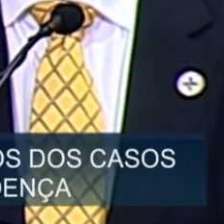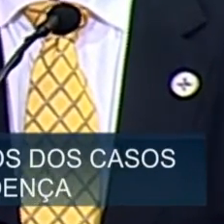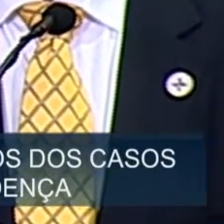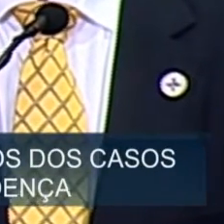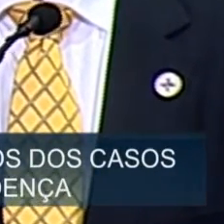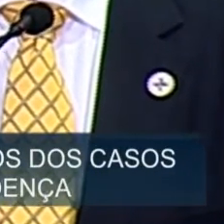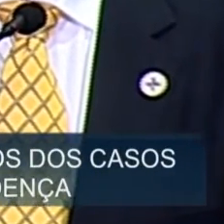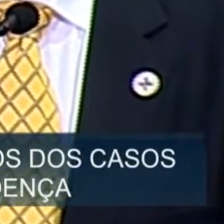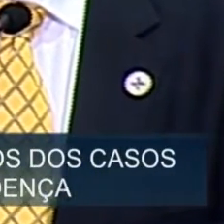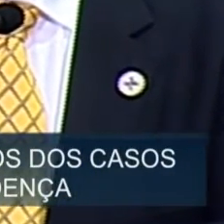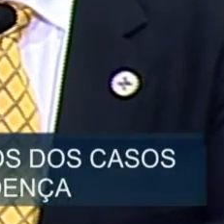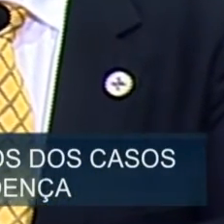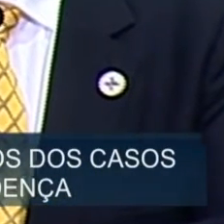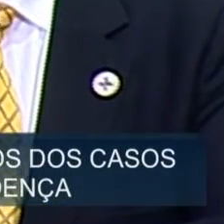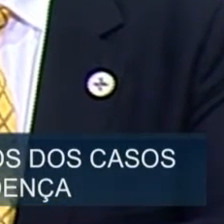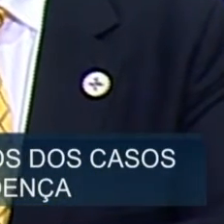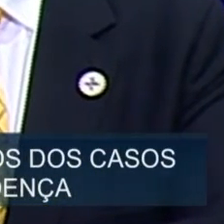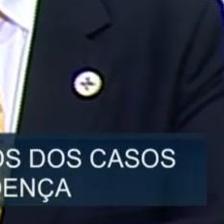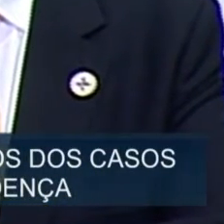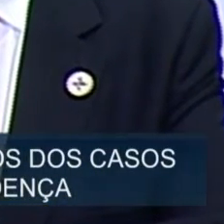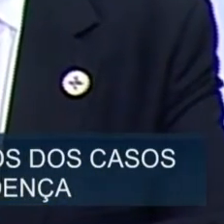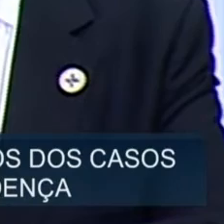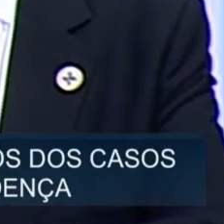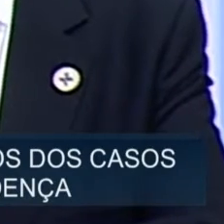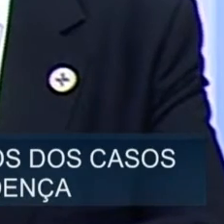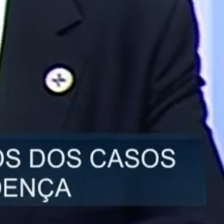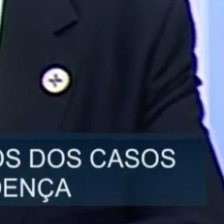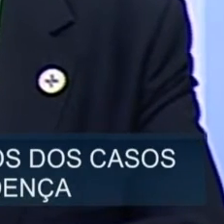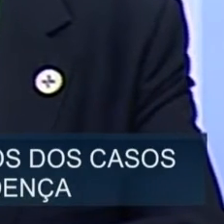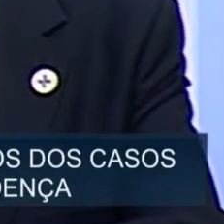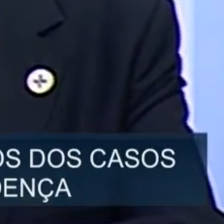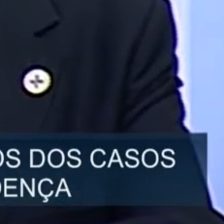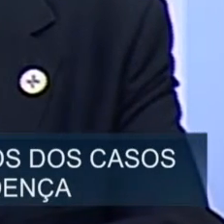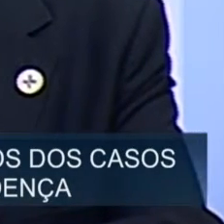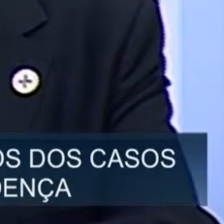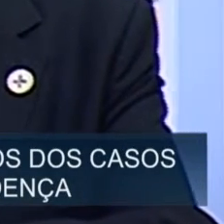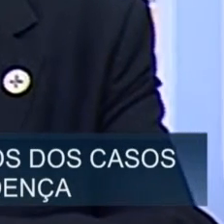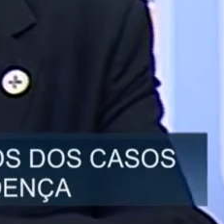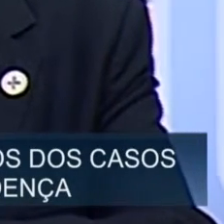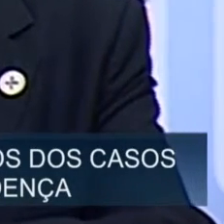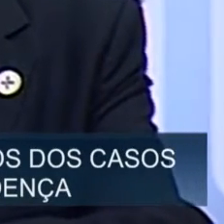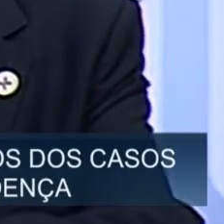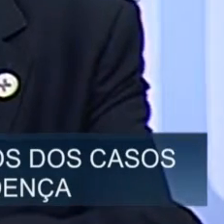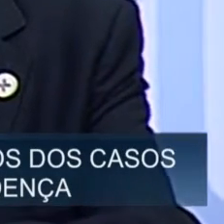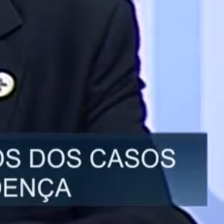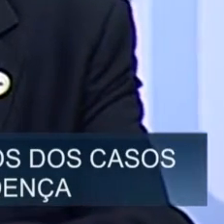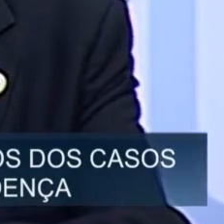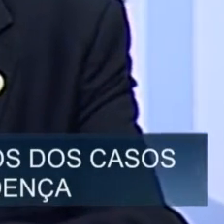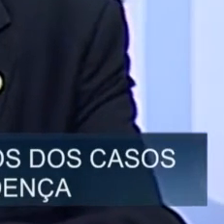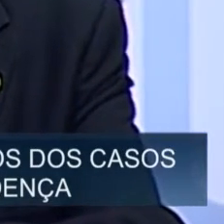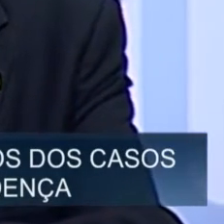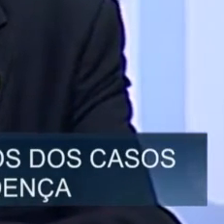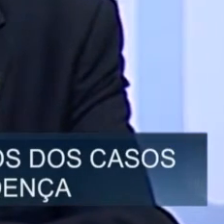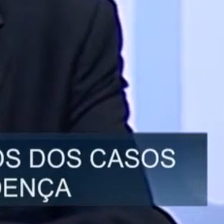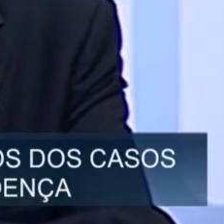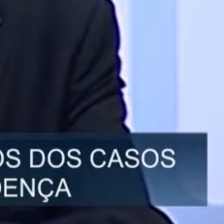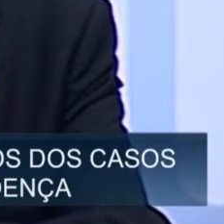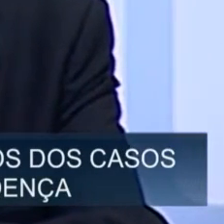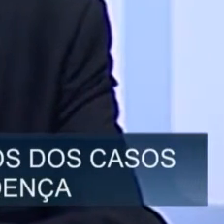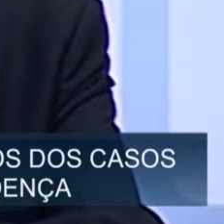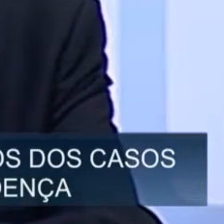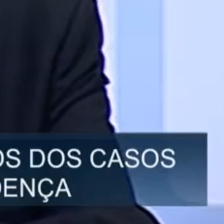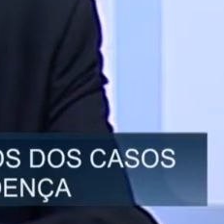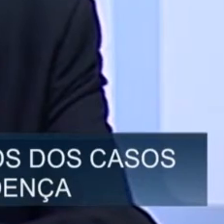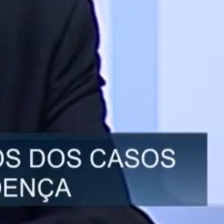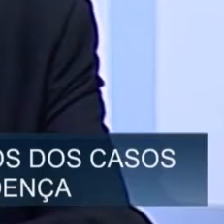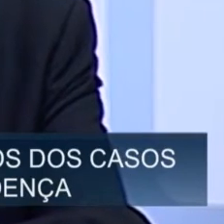a elucidação do protocolo de atenção adotado e pactuado com estados e